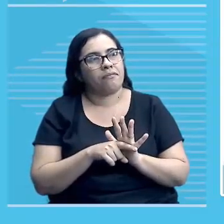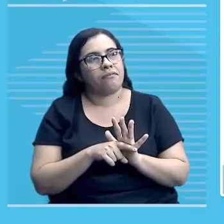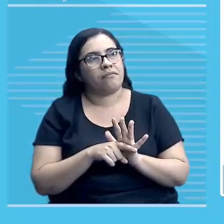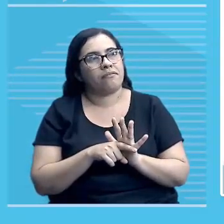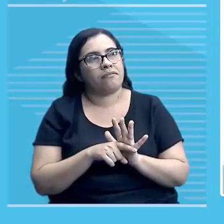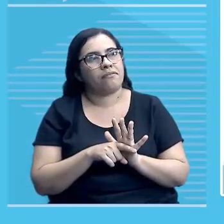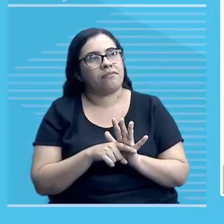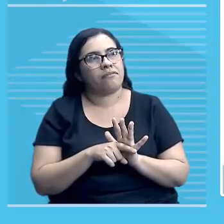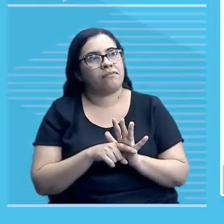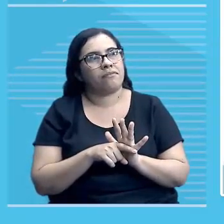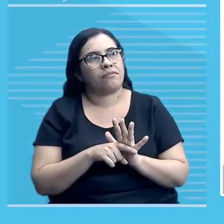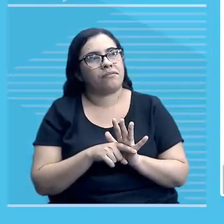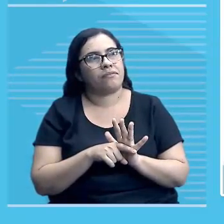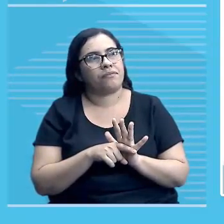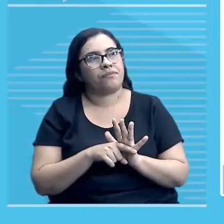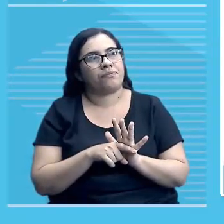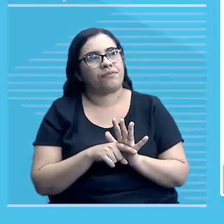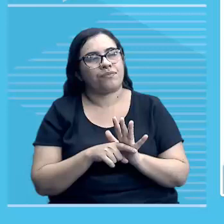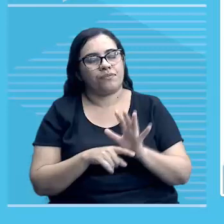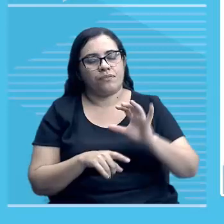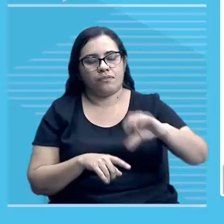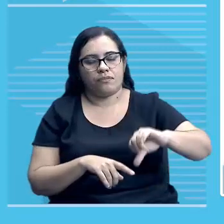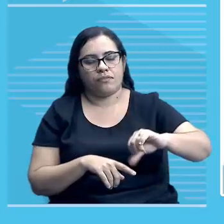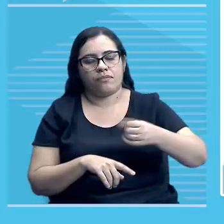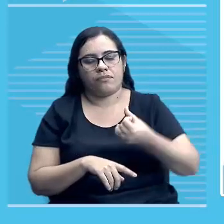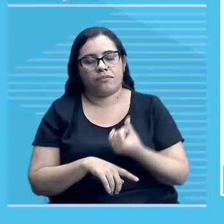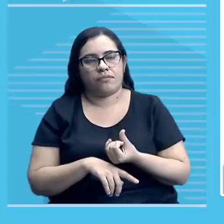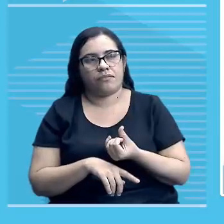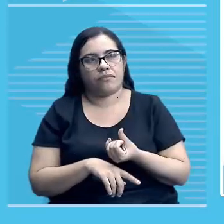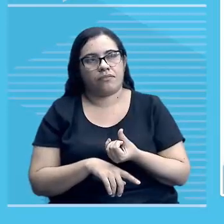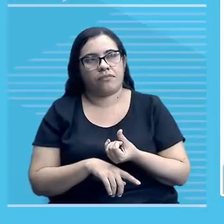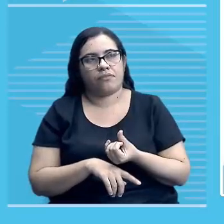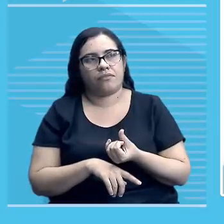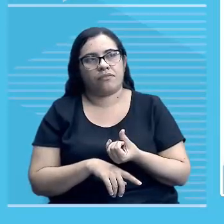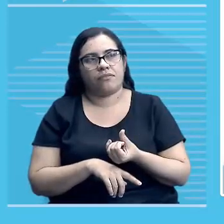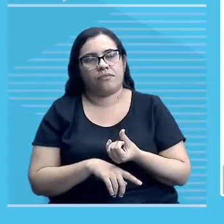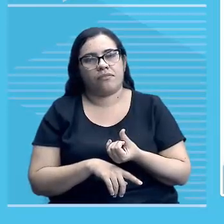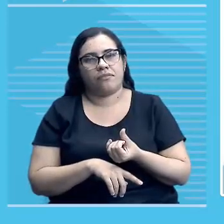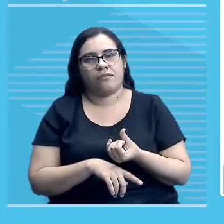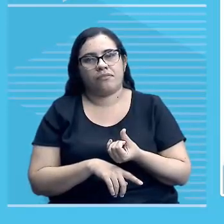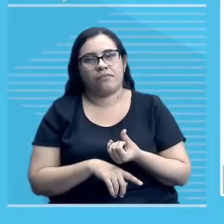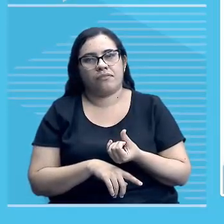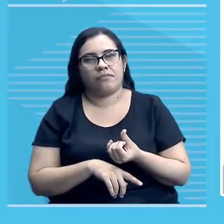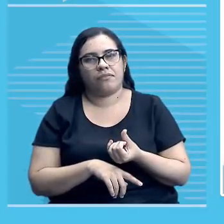negativo. Quanto é que é? 96